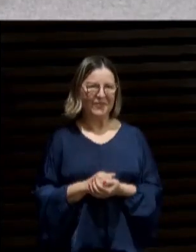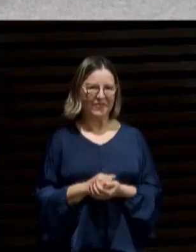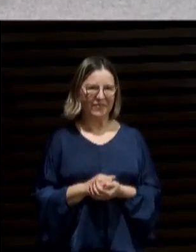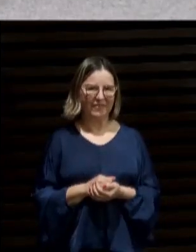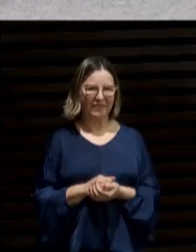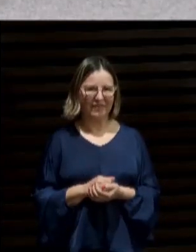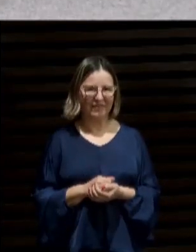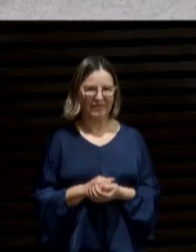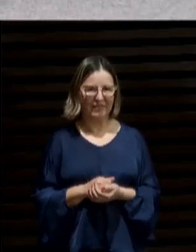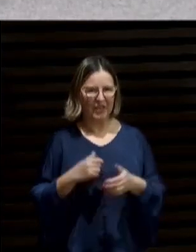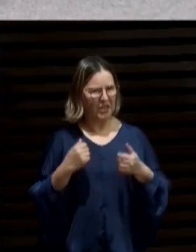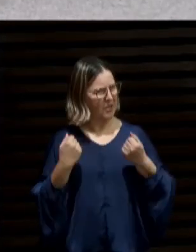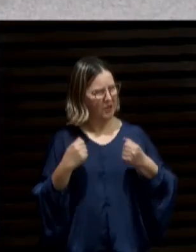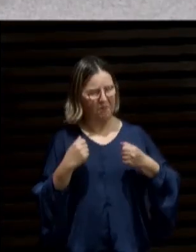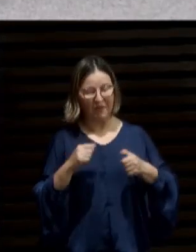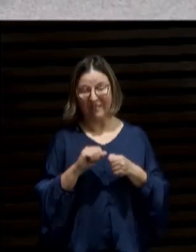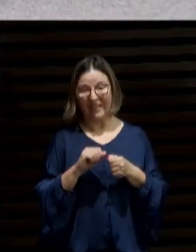Não preciso fazer ninguém